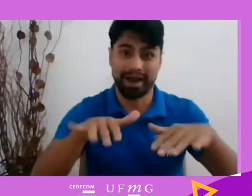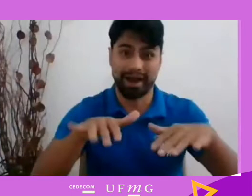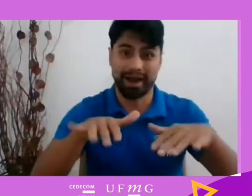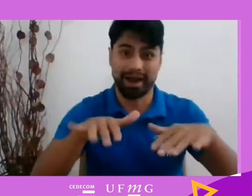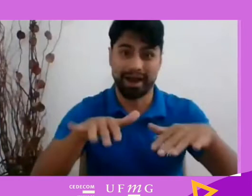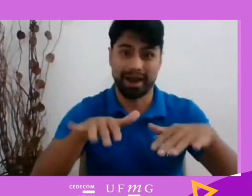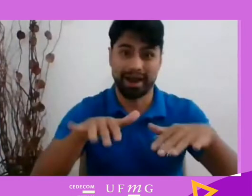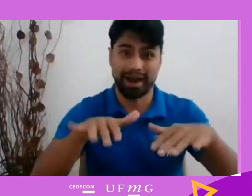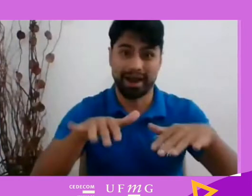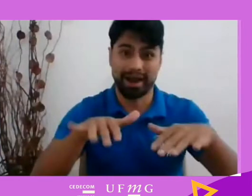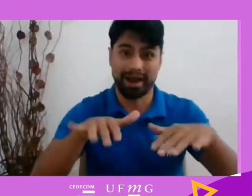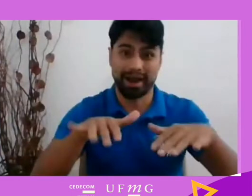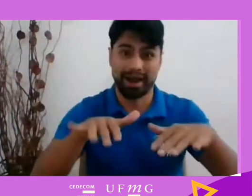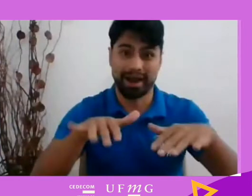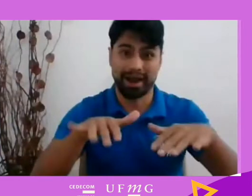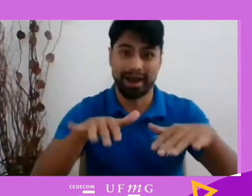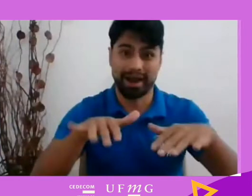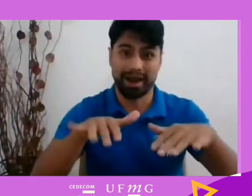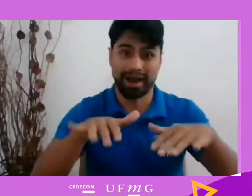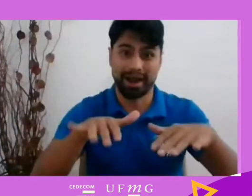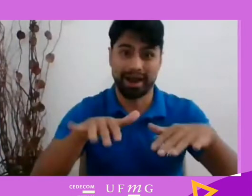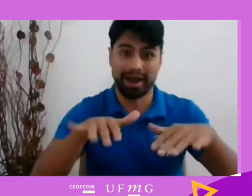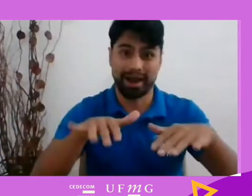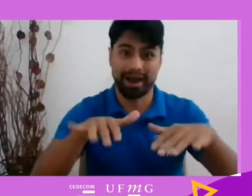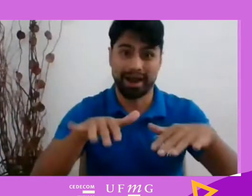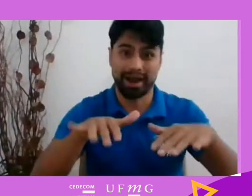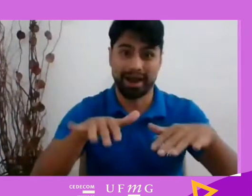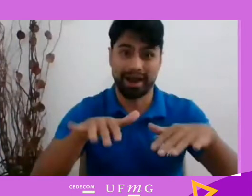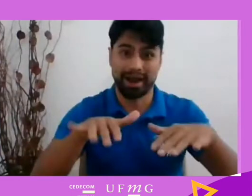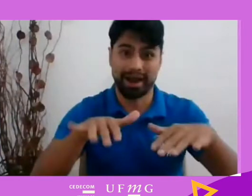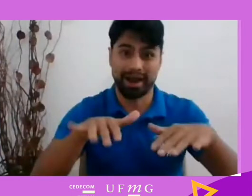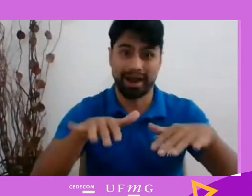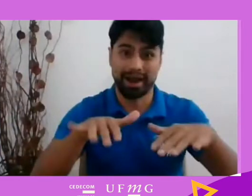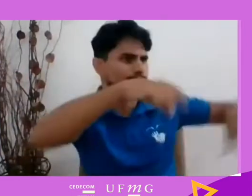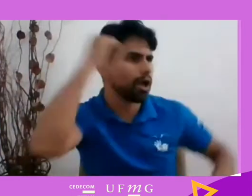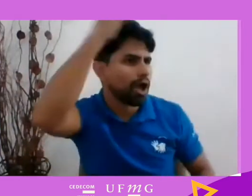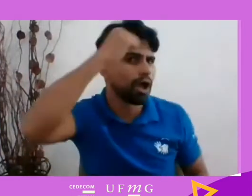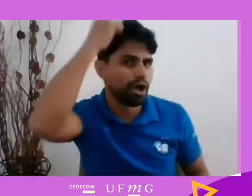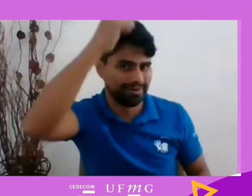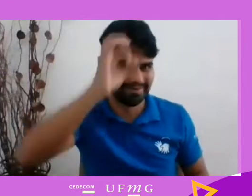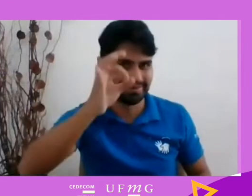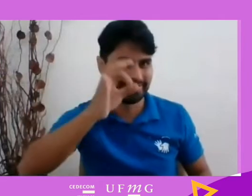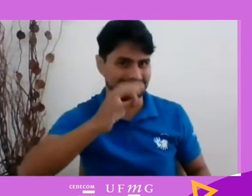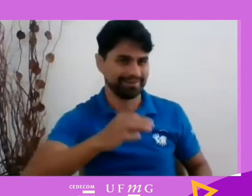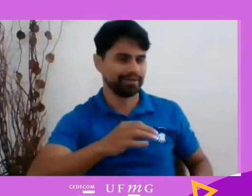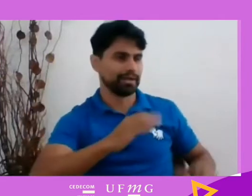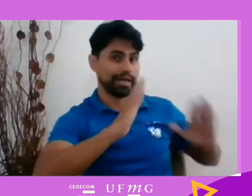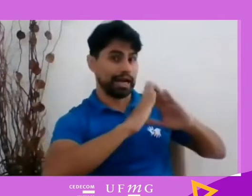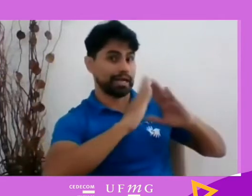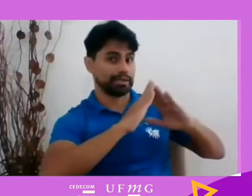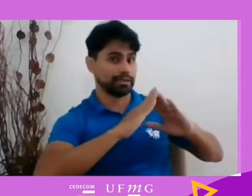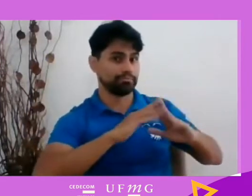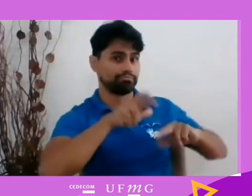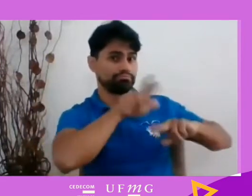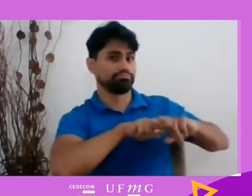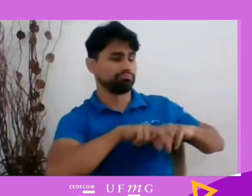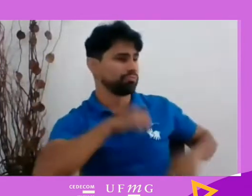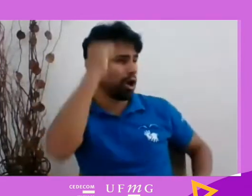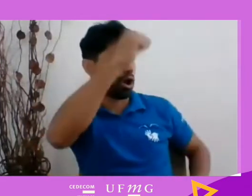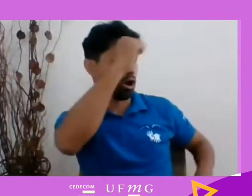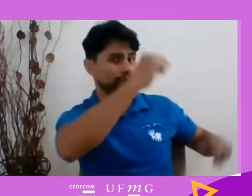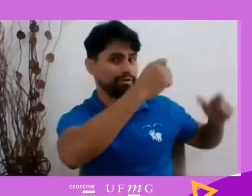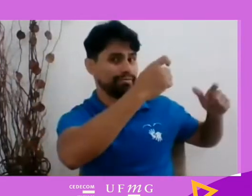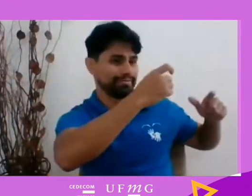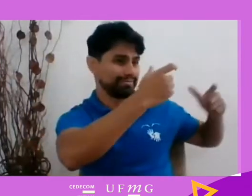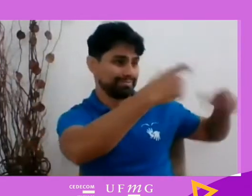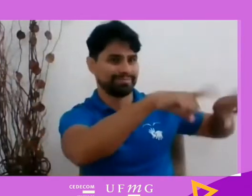exemplo. Então, o público de uma manifestação é muito maior do que a rua. Né? E ele é muito maior tanto do